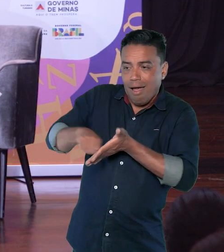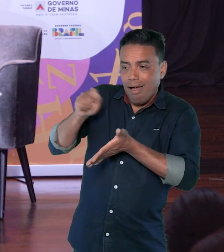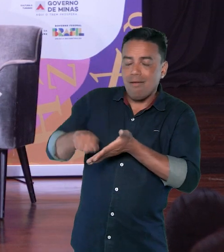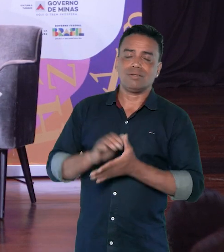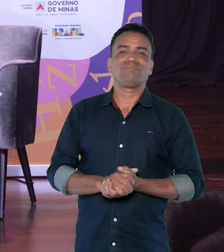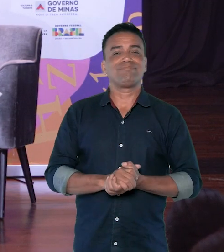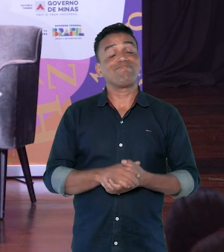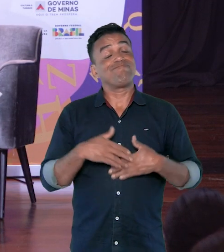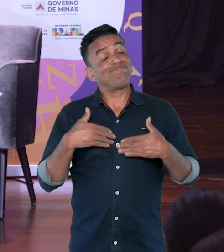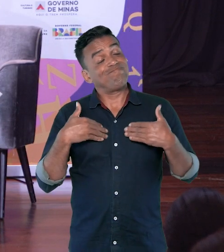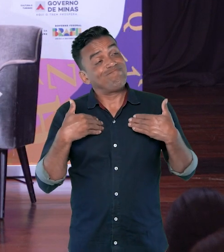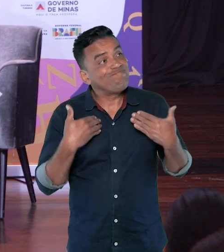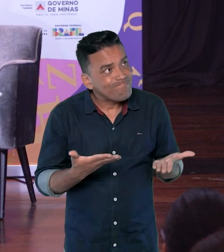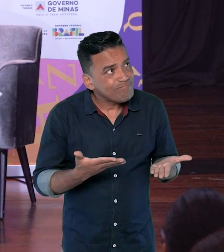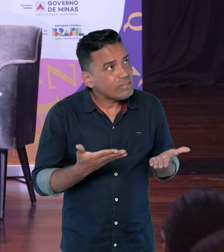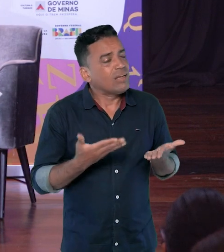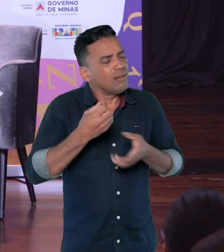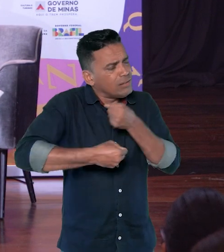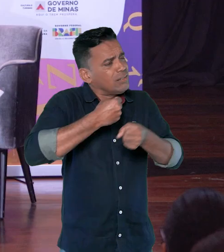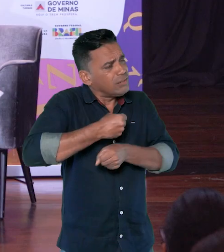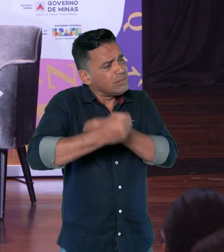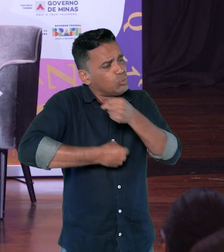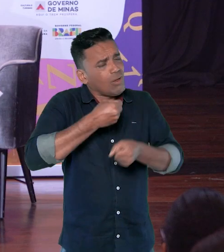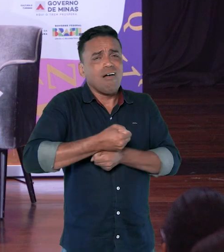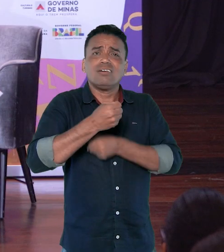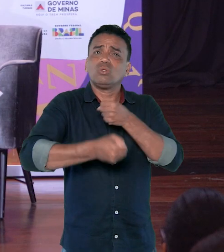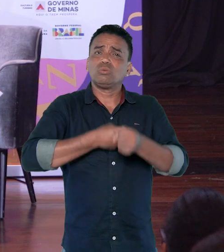Então, eu tentei, ao longo desses anos,